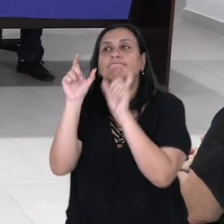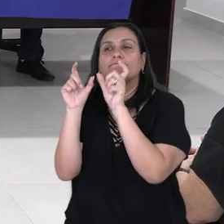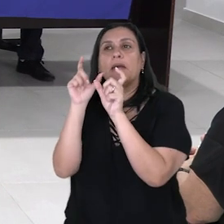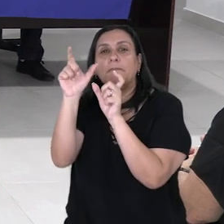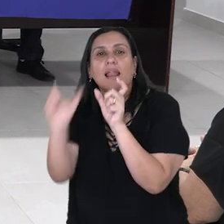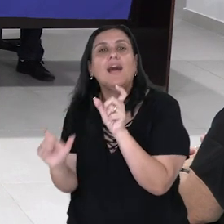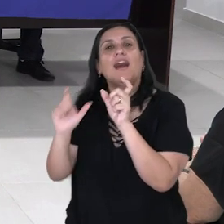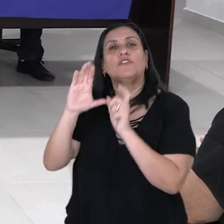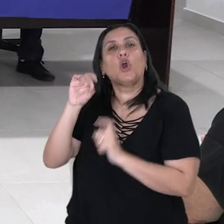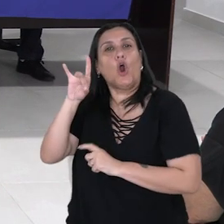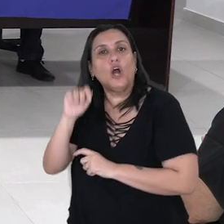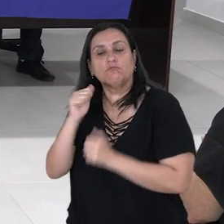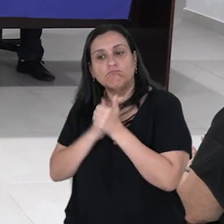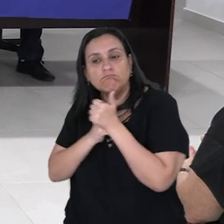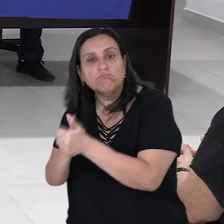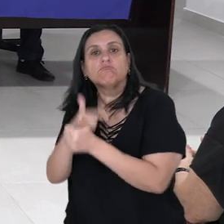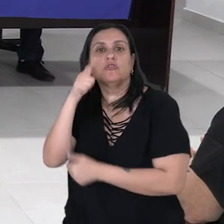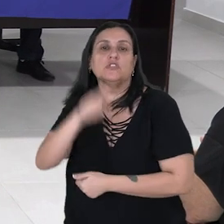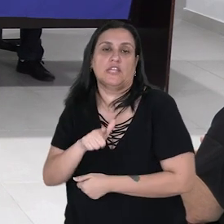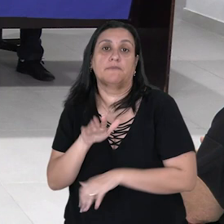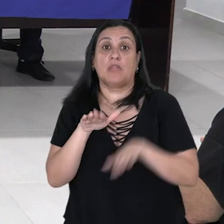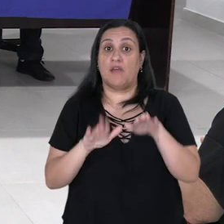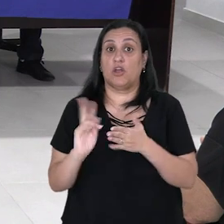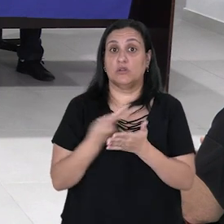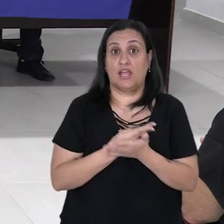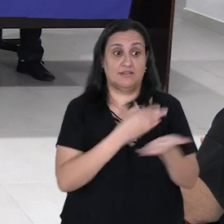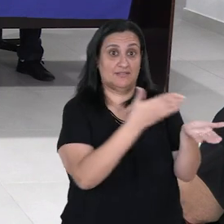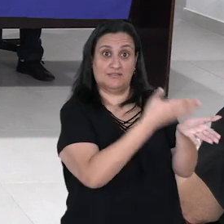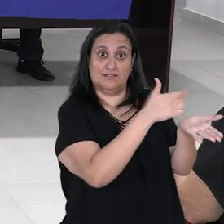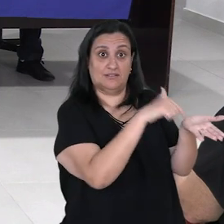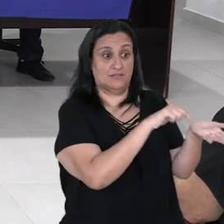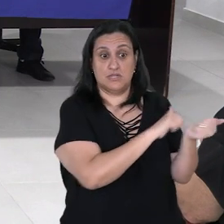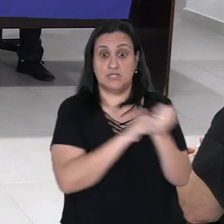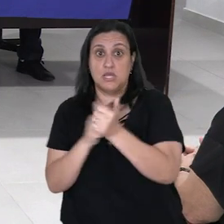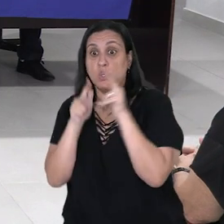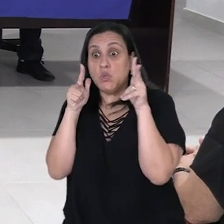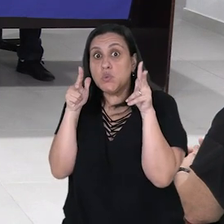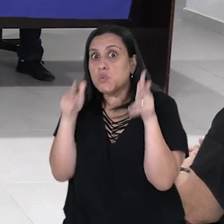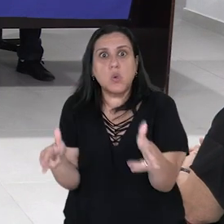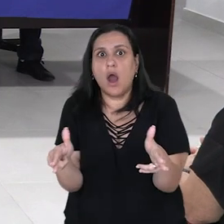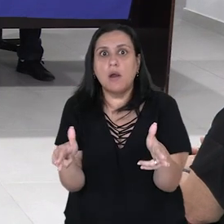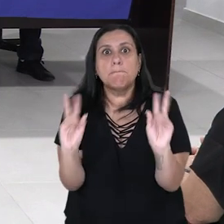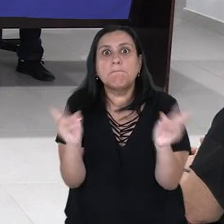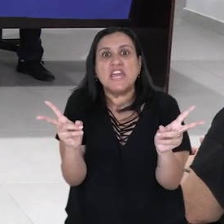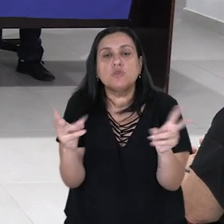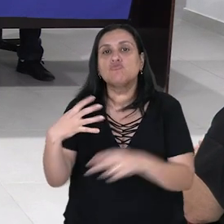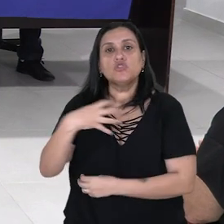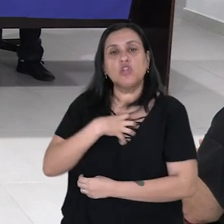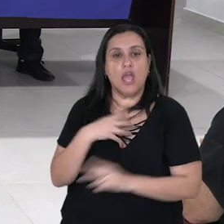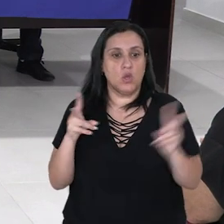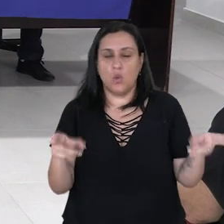enfim, a gente se baseia por ela. Então, às vezes, o que está em tinta não necessariamente vai ficar na mesma diagramação